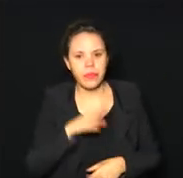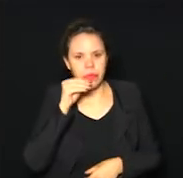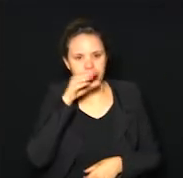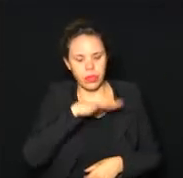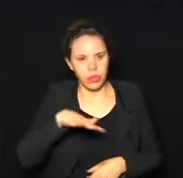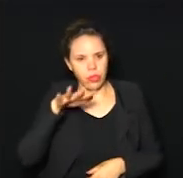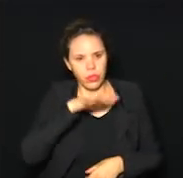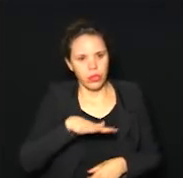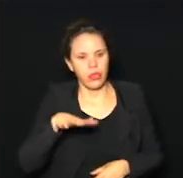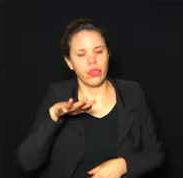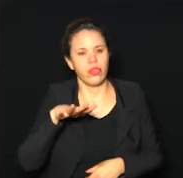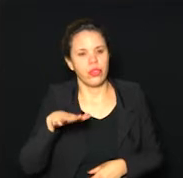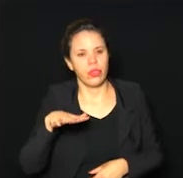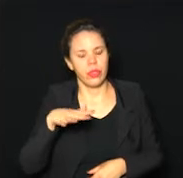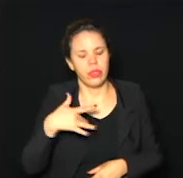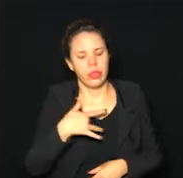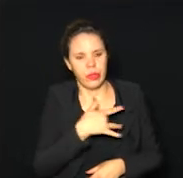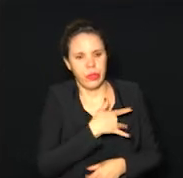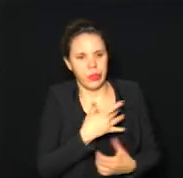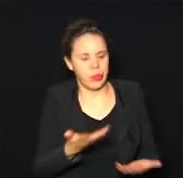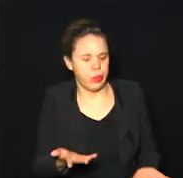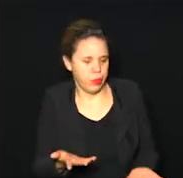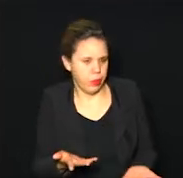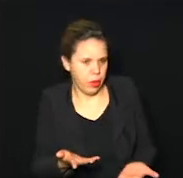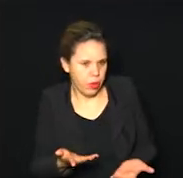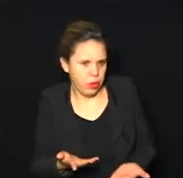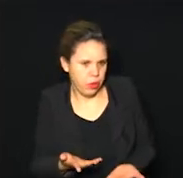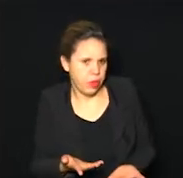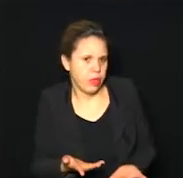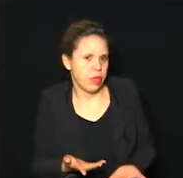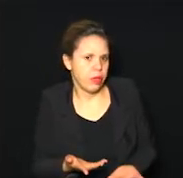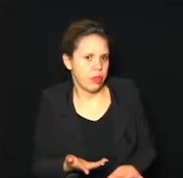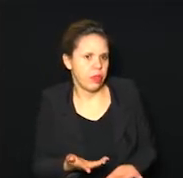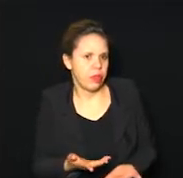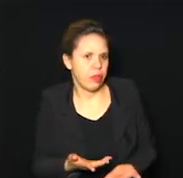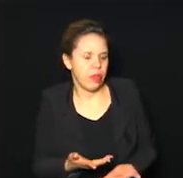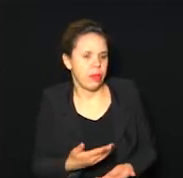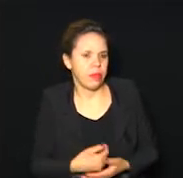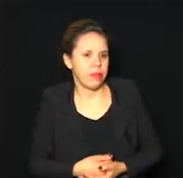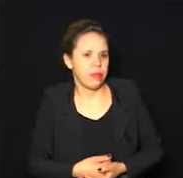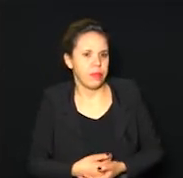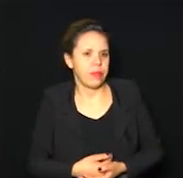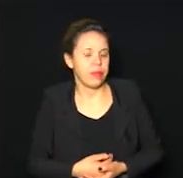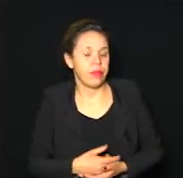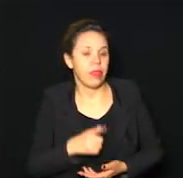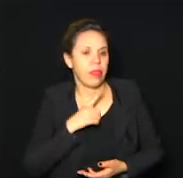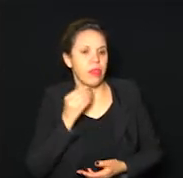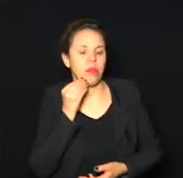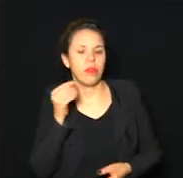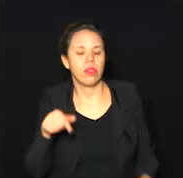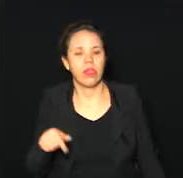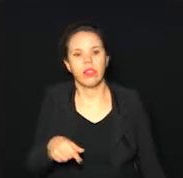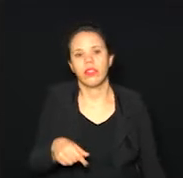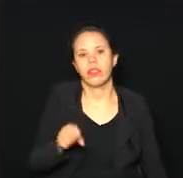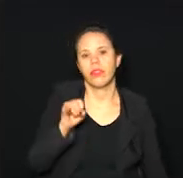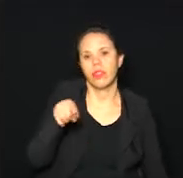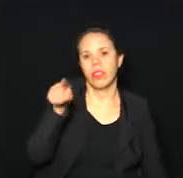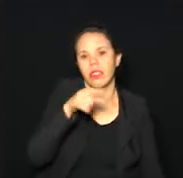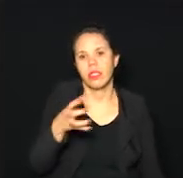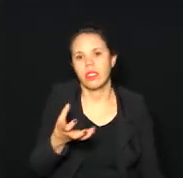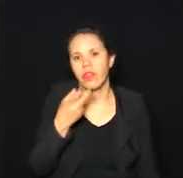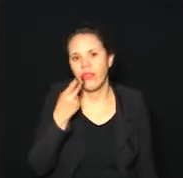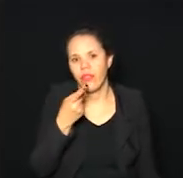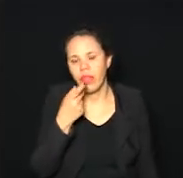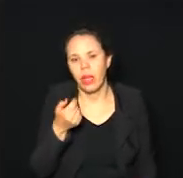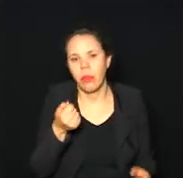e trabalhadores da área da saúde. E eu gostaria, assim, já que a gente tem a oportunidade aqui, né, se vocês puderem comentar um pouco